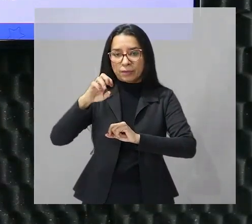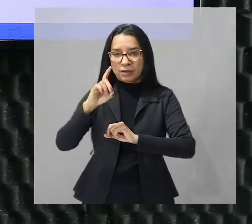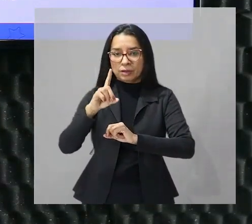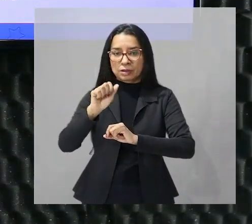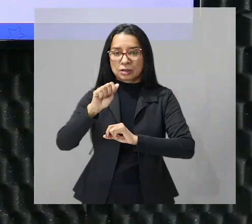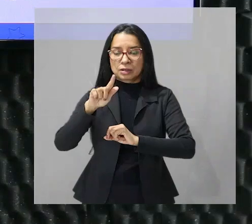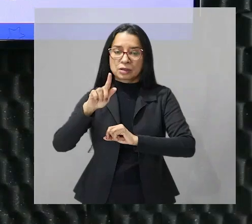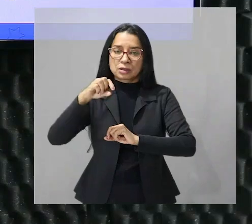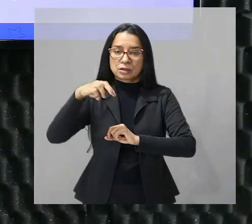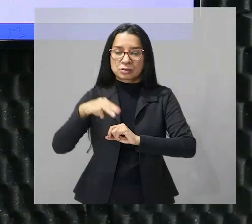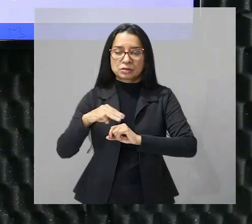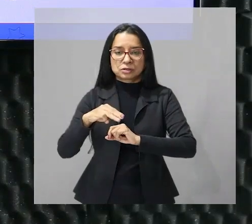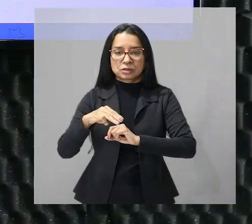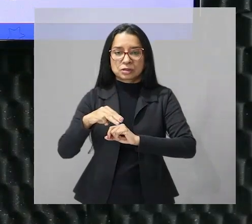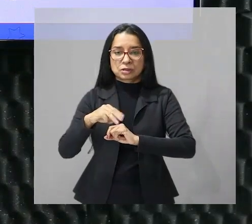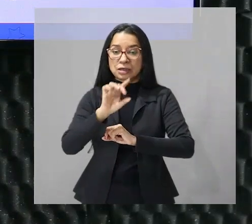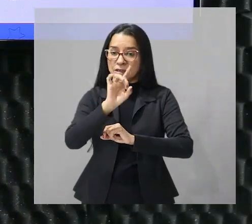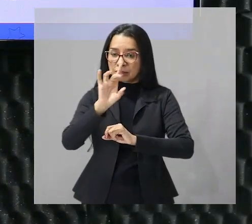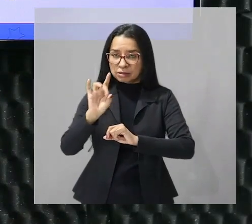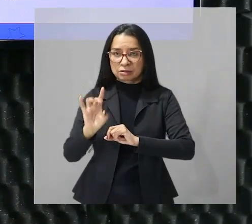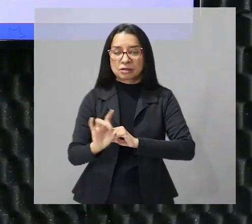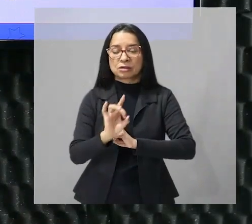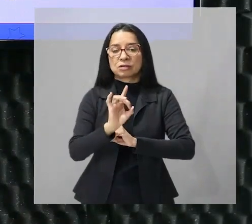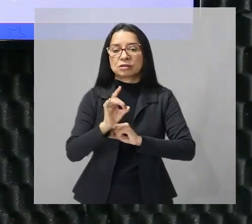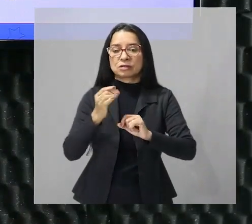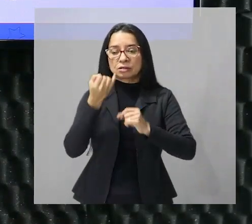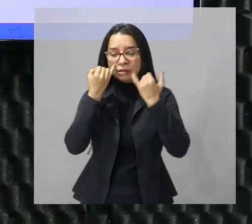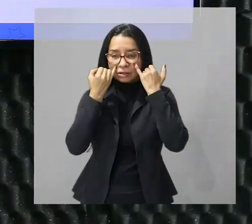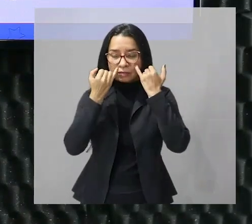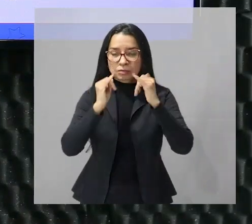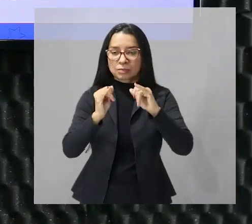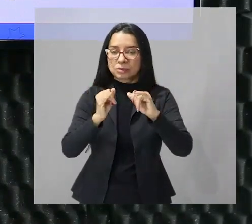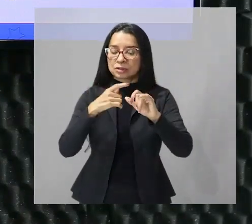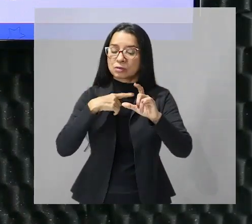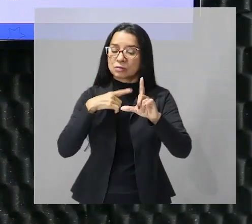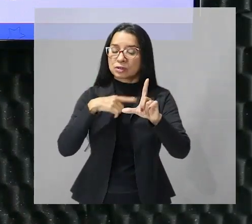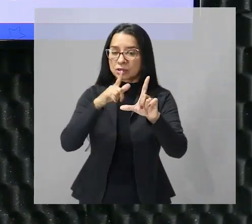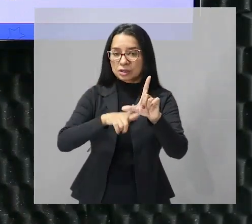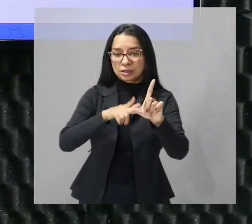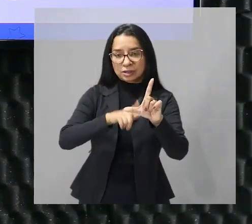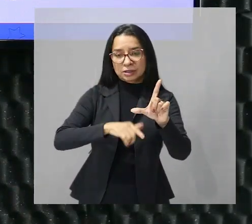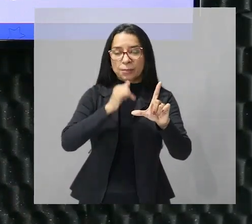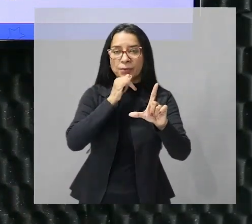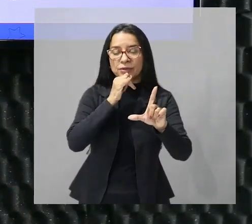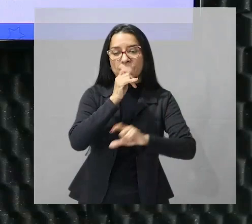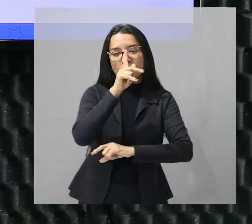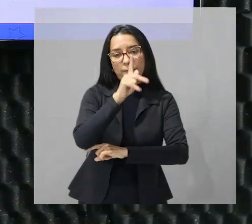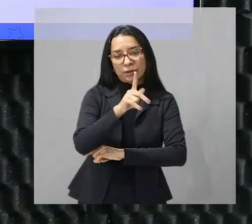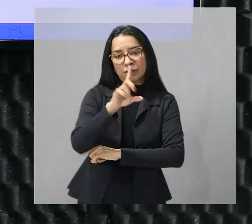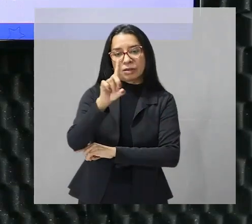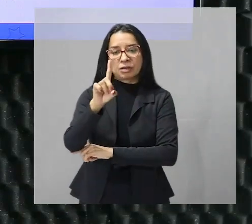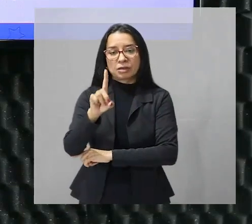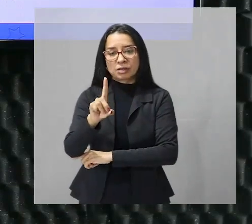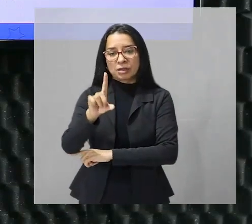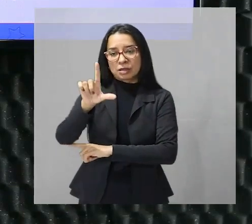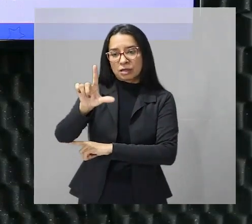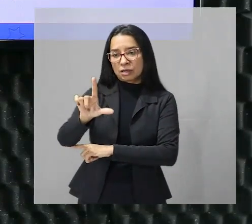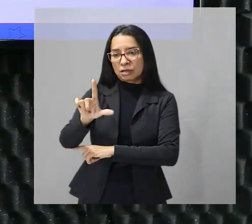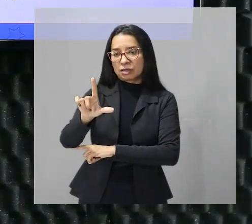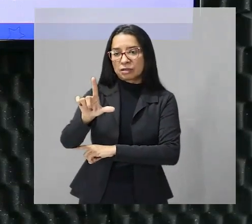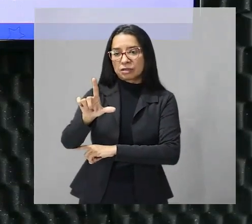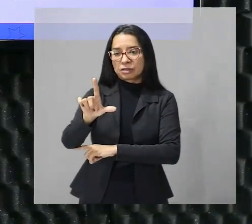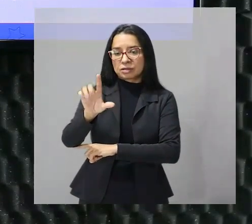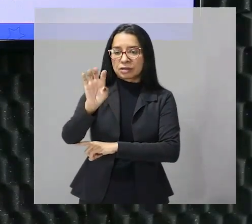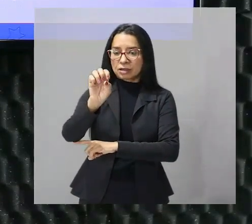tem uma letrinha associada. A exemplo aqui, ó, tem P, tem D, tem L,